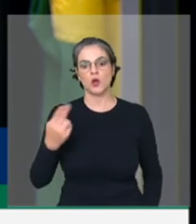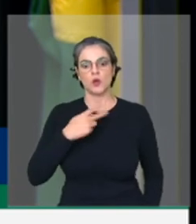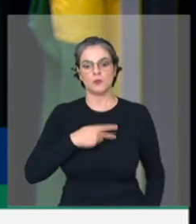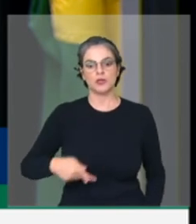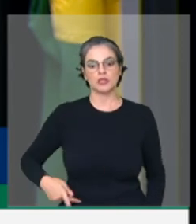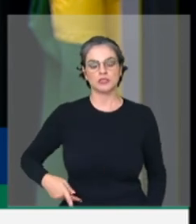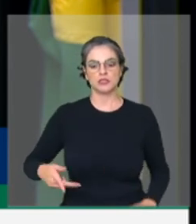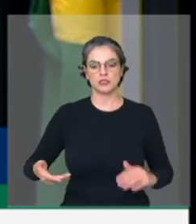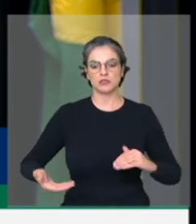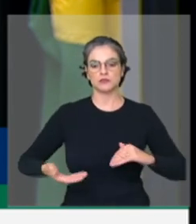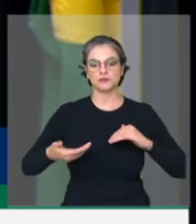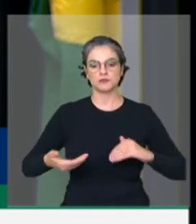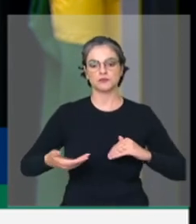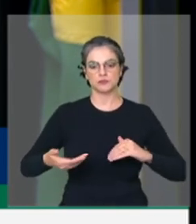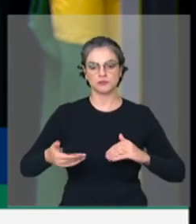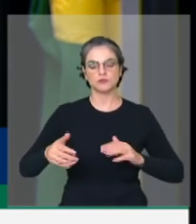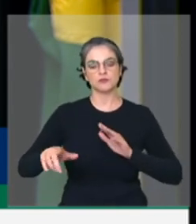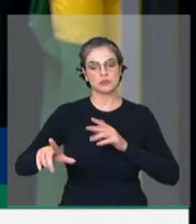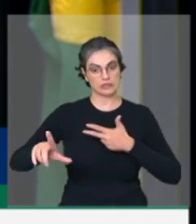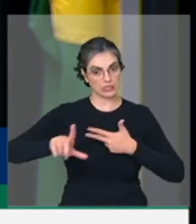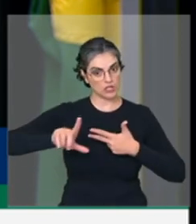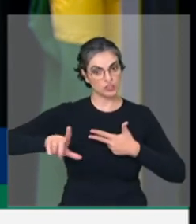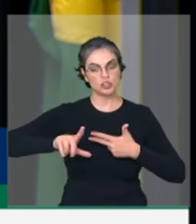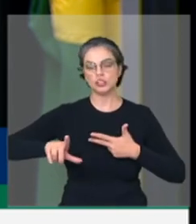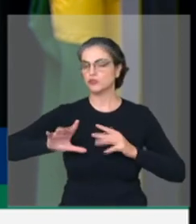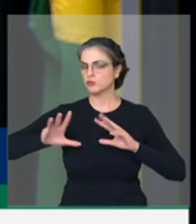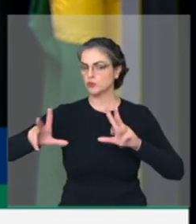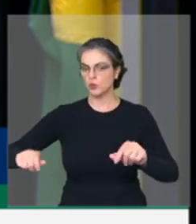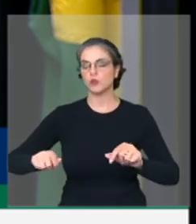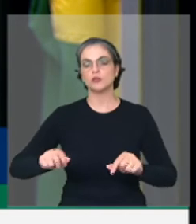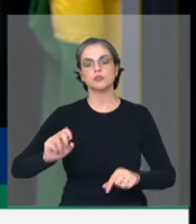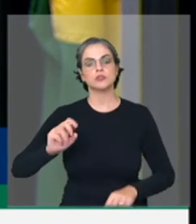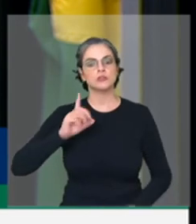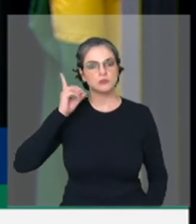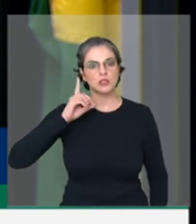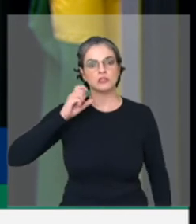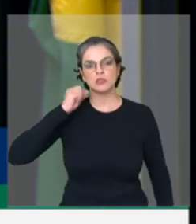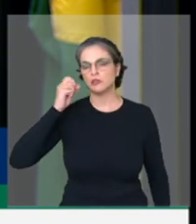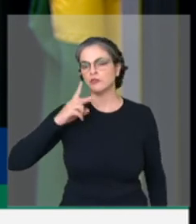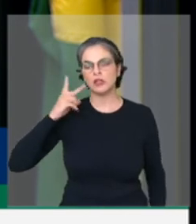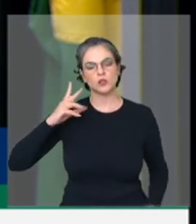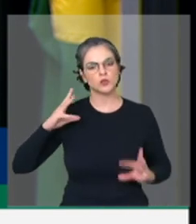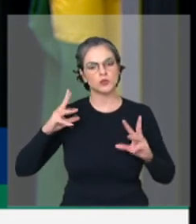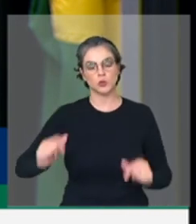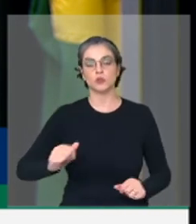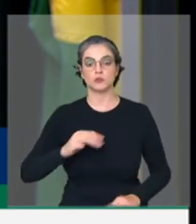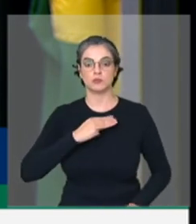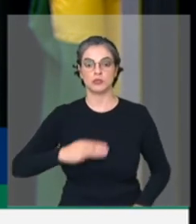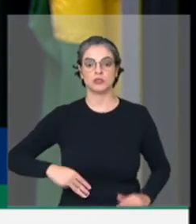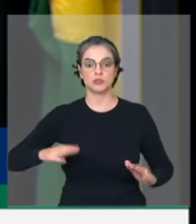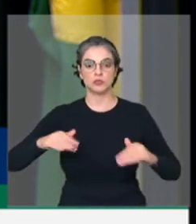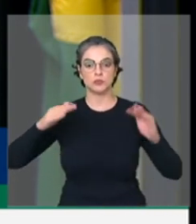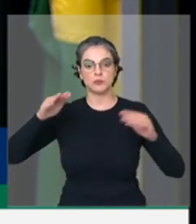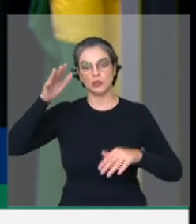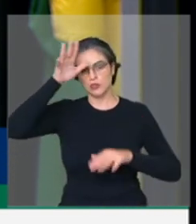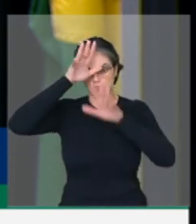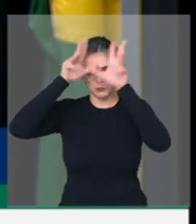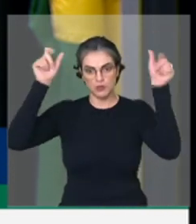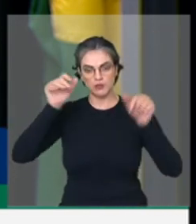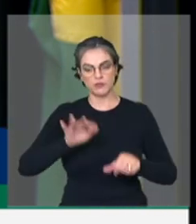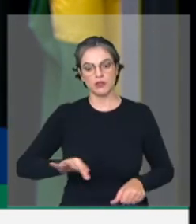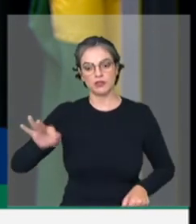das casas dos poderes legislativos, os parlamentares, os ministros do Supremo Tribunal Federal,